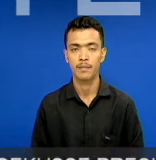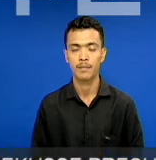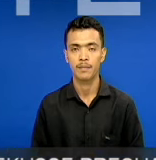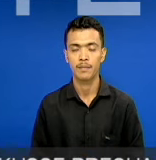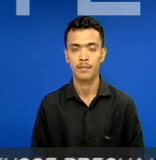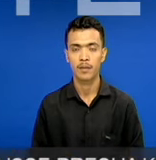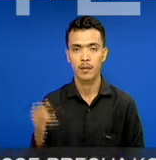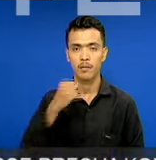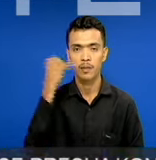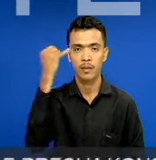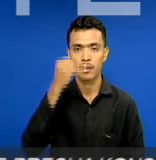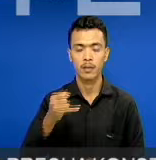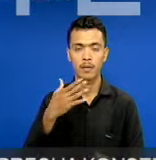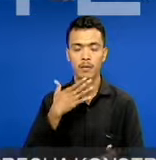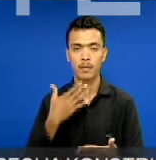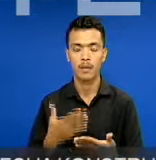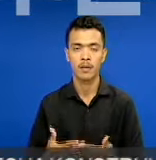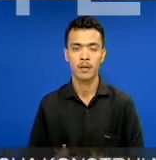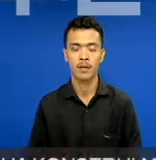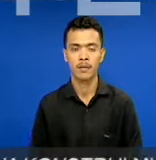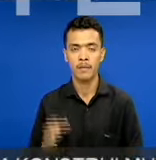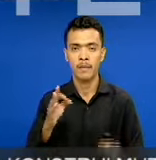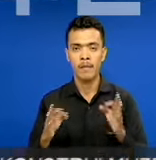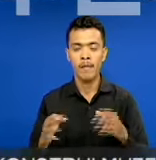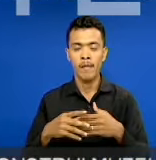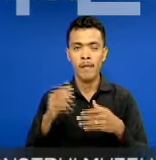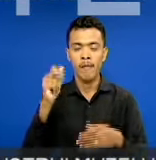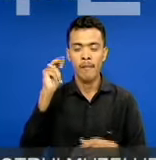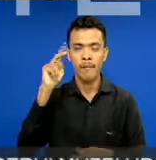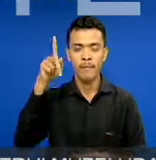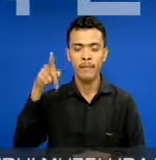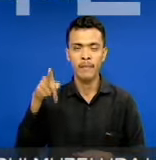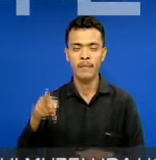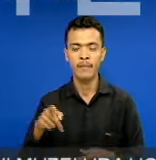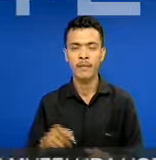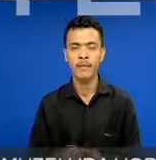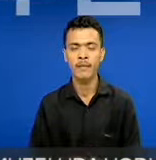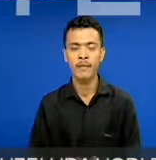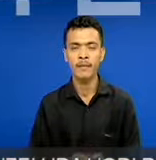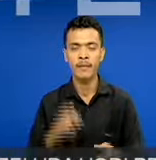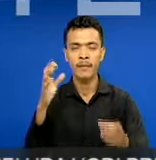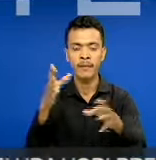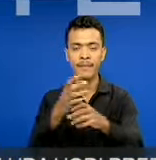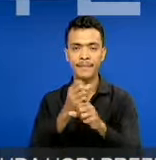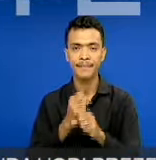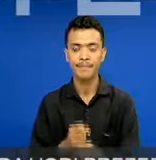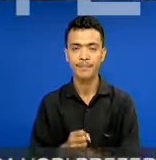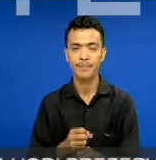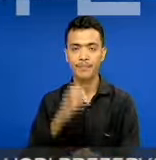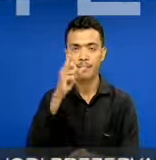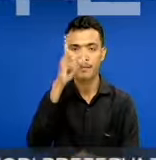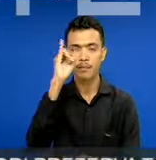precisa iha investigasaun lebih maklean. Dadang ni Autoridade Nasional Petróleo ANP suspende produtu